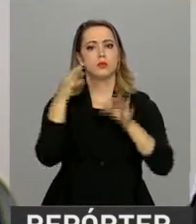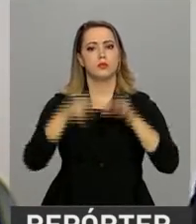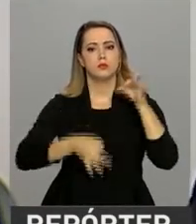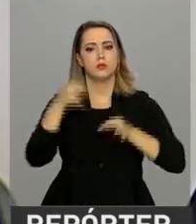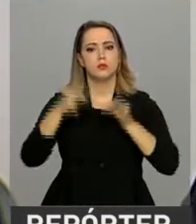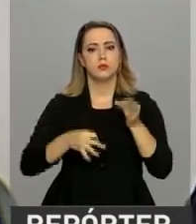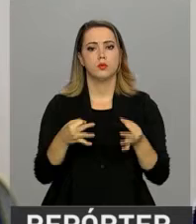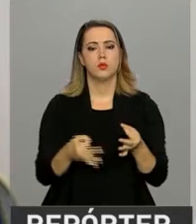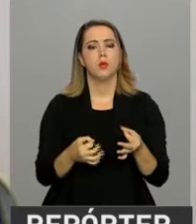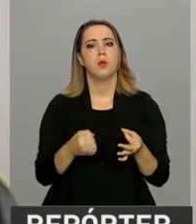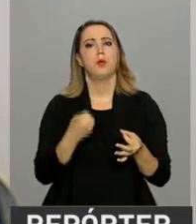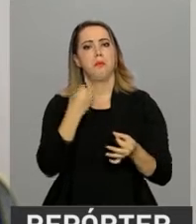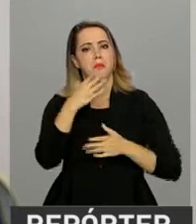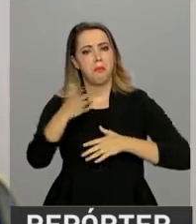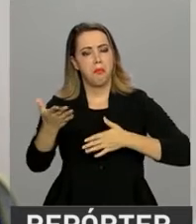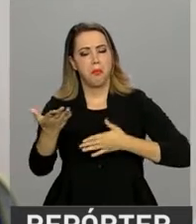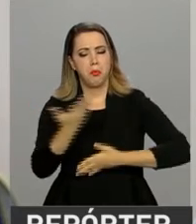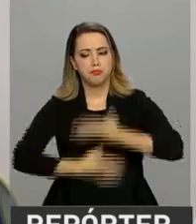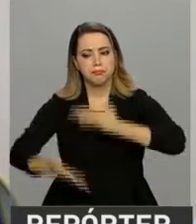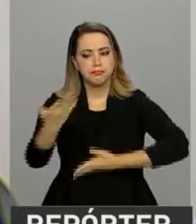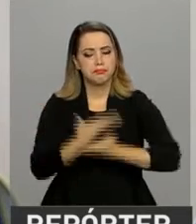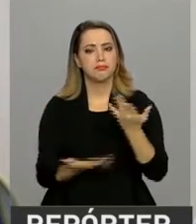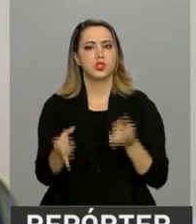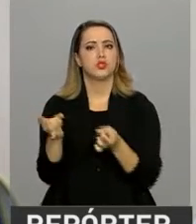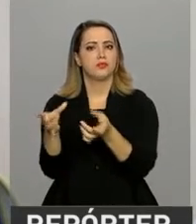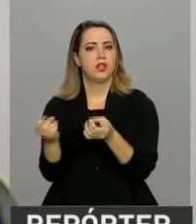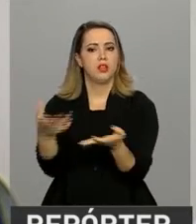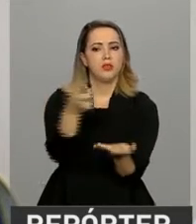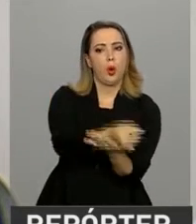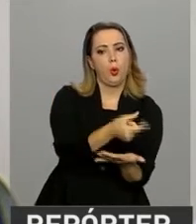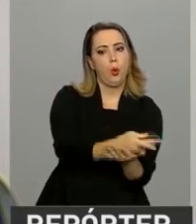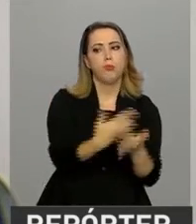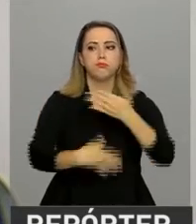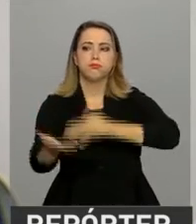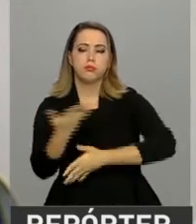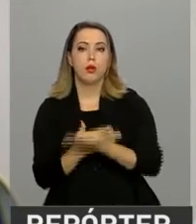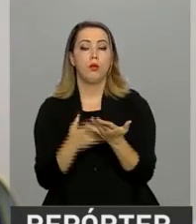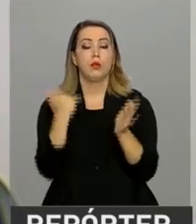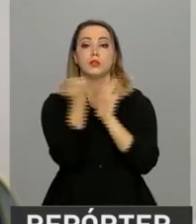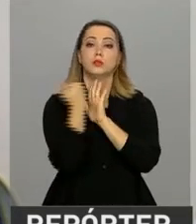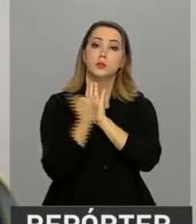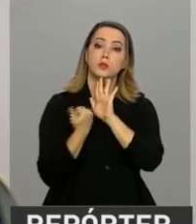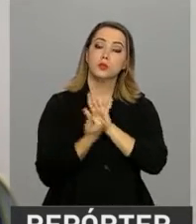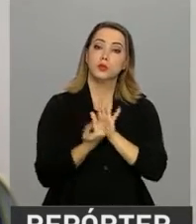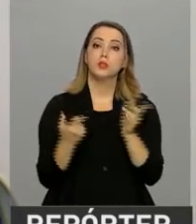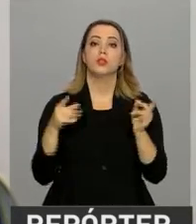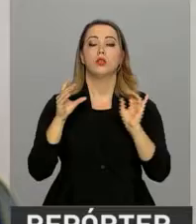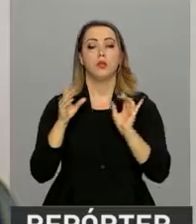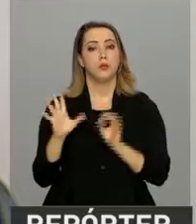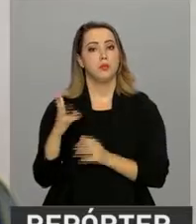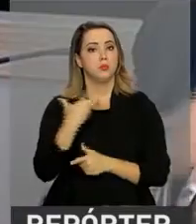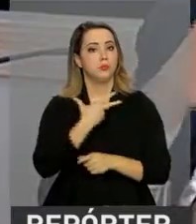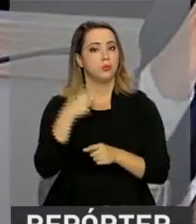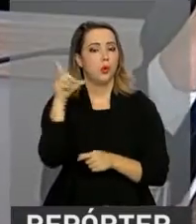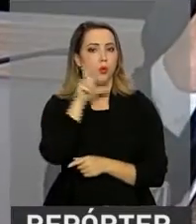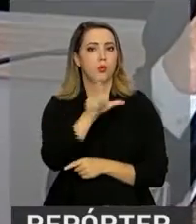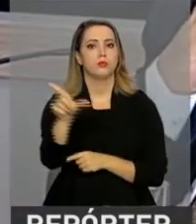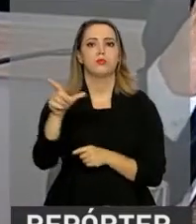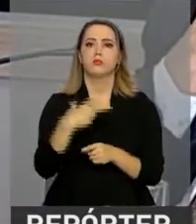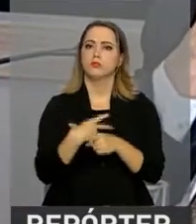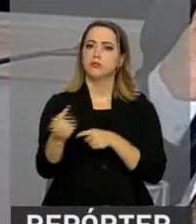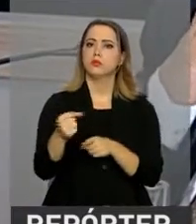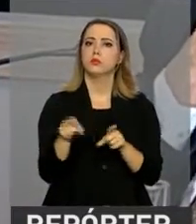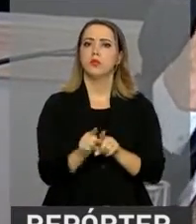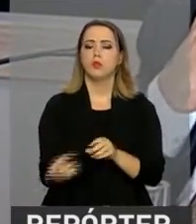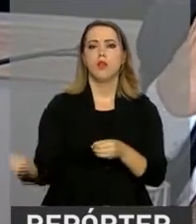jurídica, um bom ambiente de negócio, para que o programa de concessão seja um sucesso, ajude a retomar o